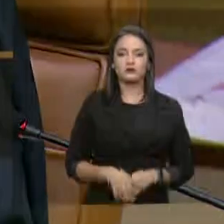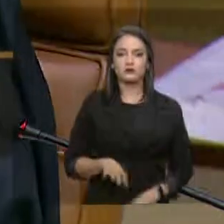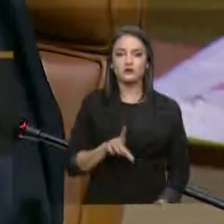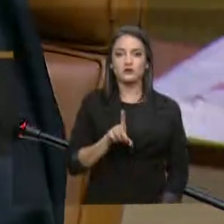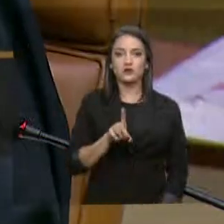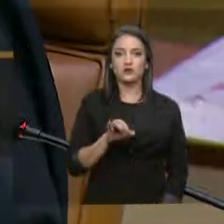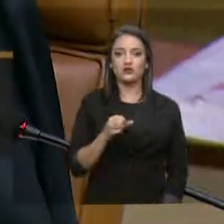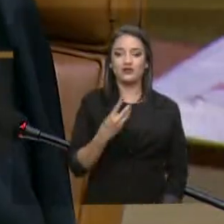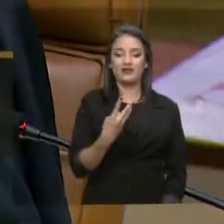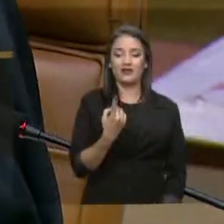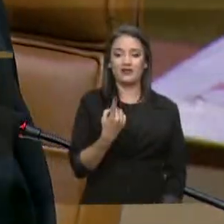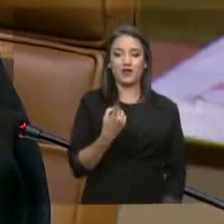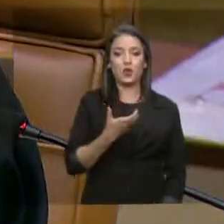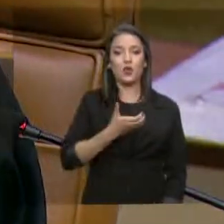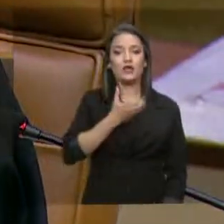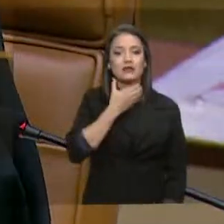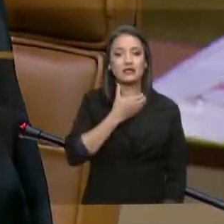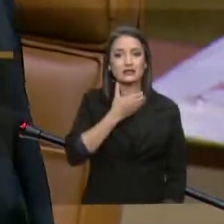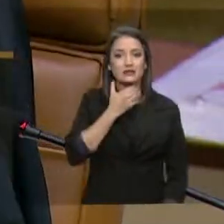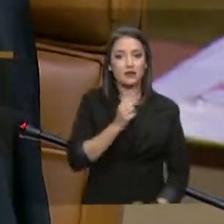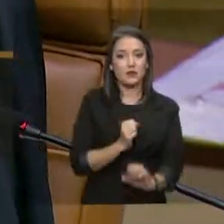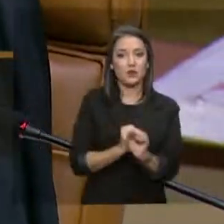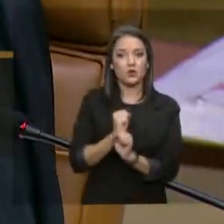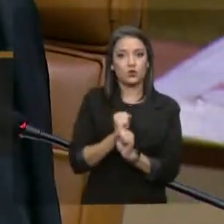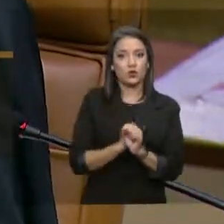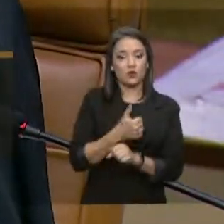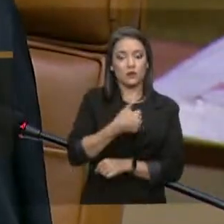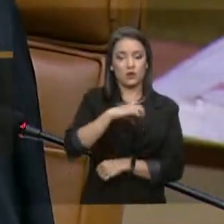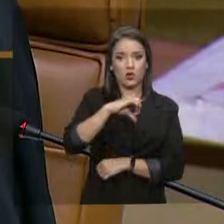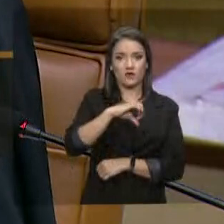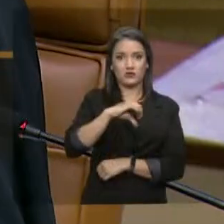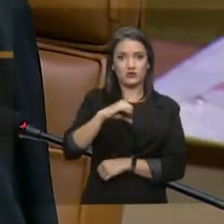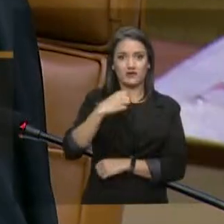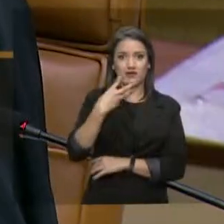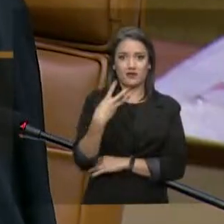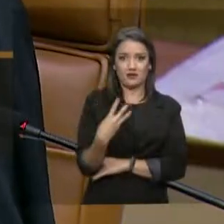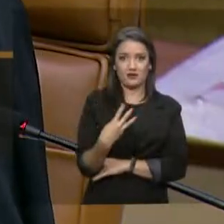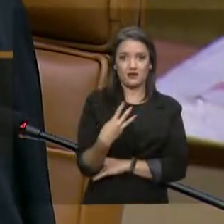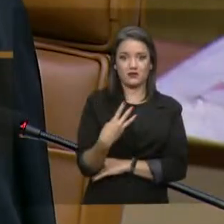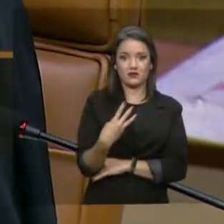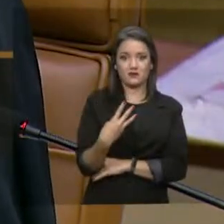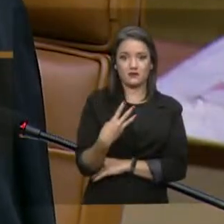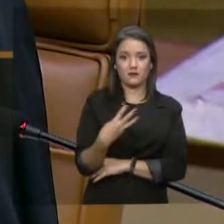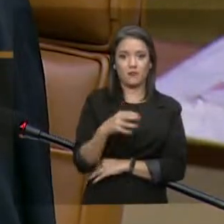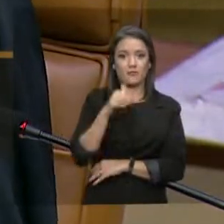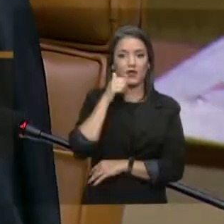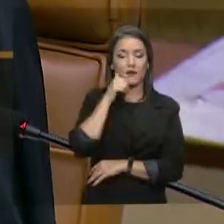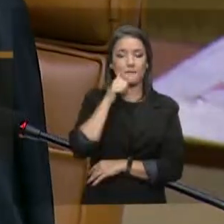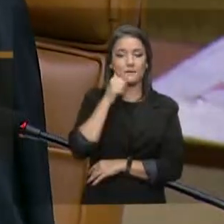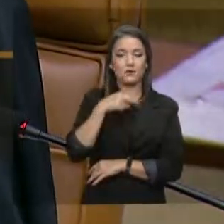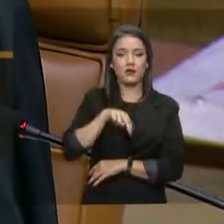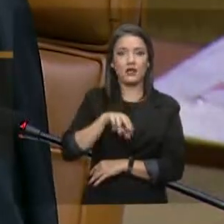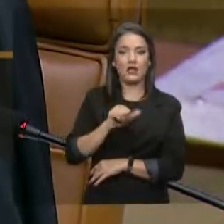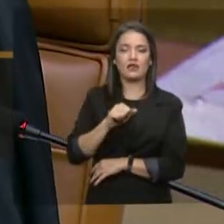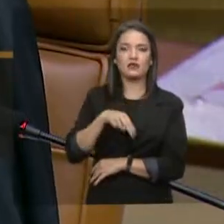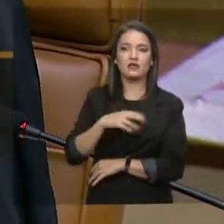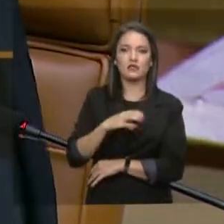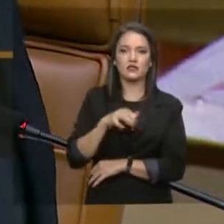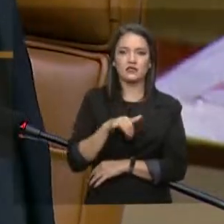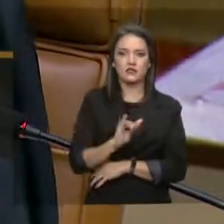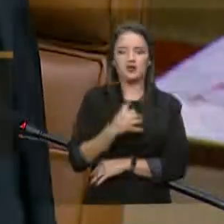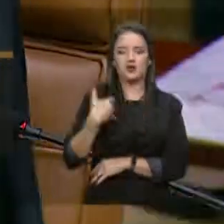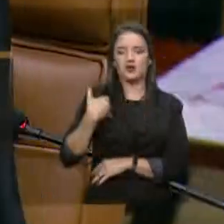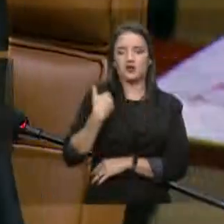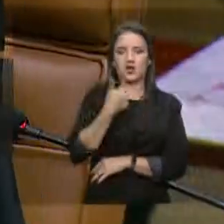31 de dezembro de 1993, Nancy Mestre, então com 18 anos de